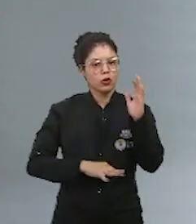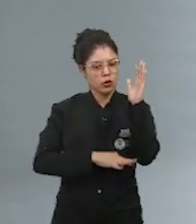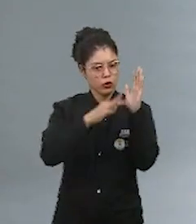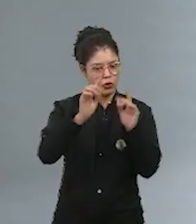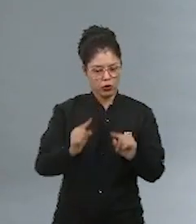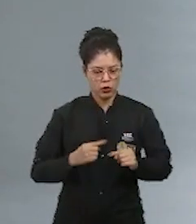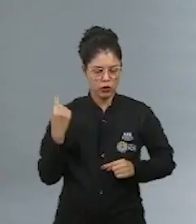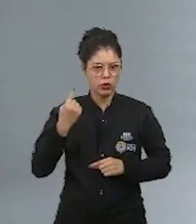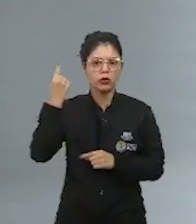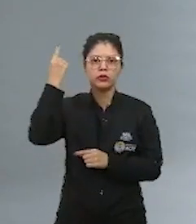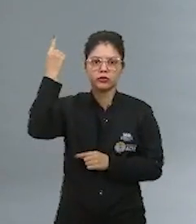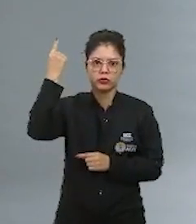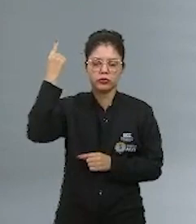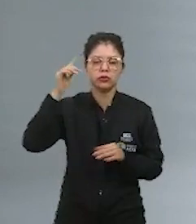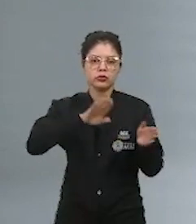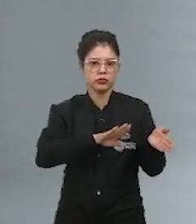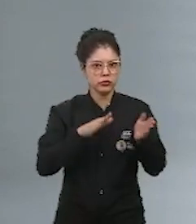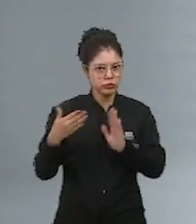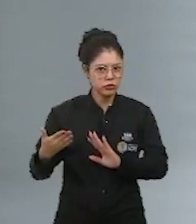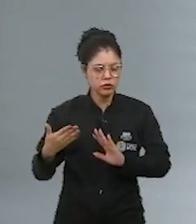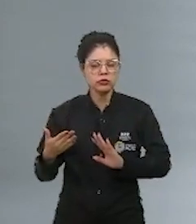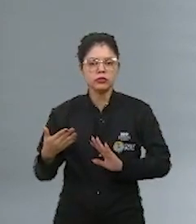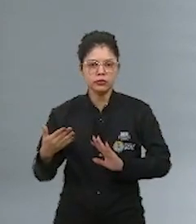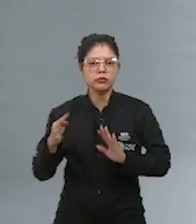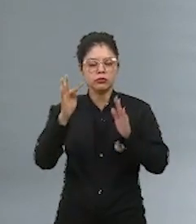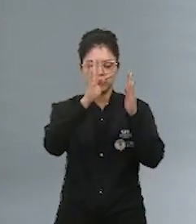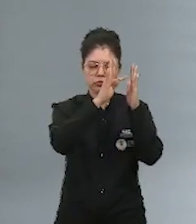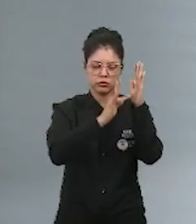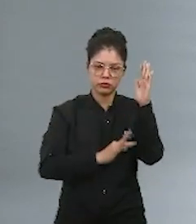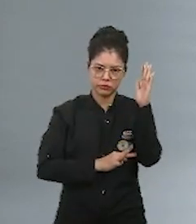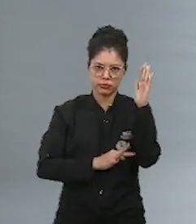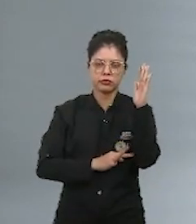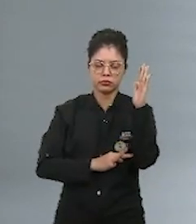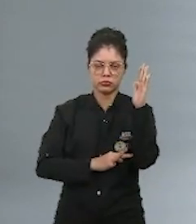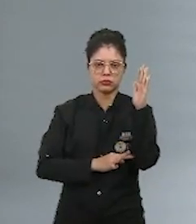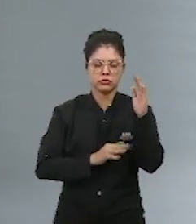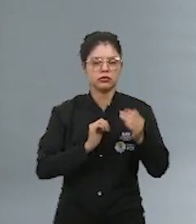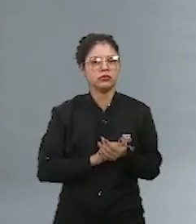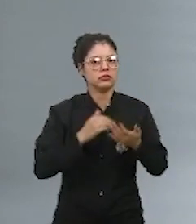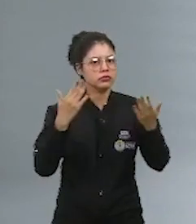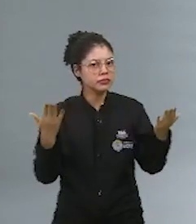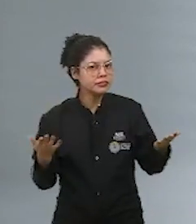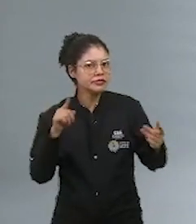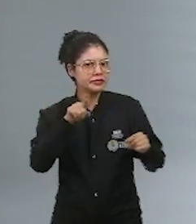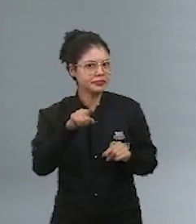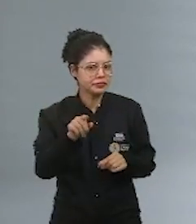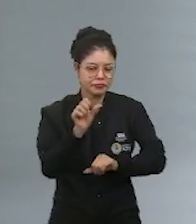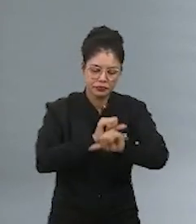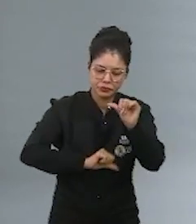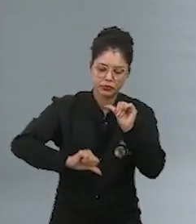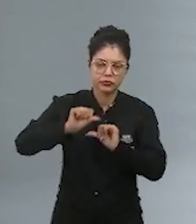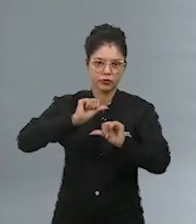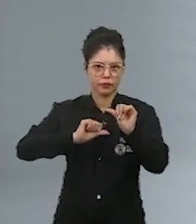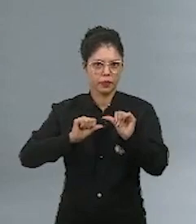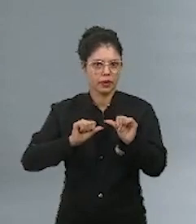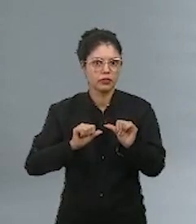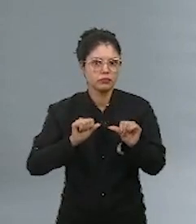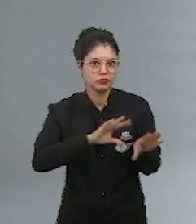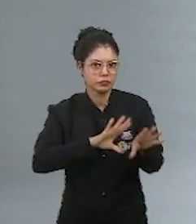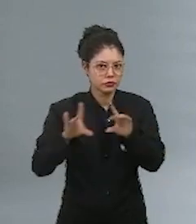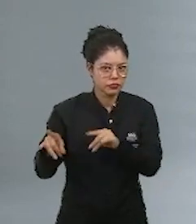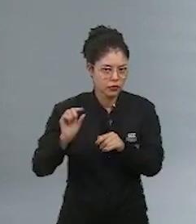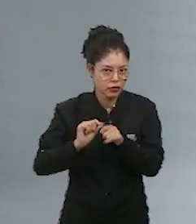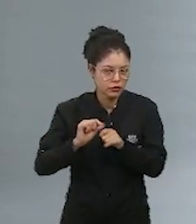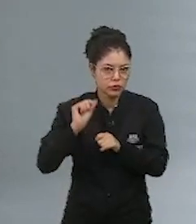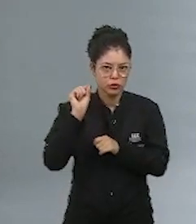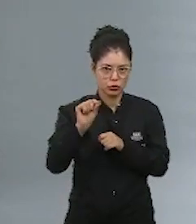mais elevadas e parte do ano que temos temperatura menos elevadas. Essas temperaturas, essa troca de temperatura, ela faz o